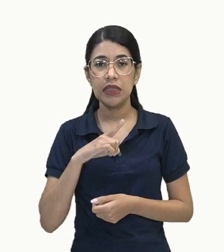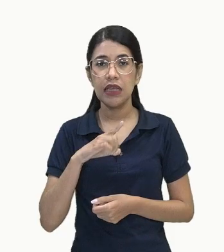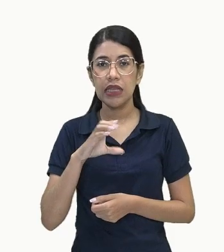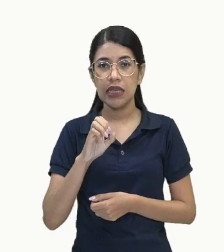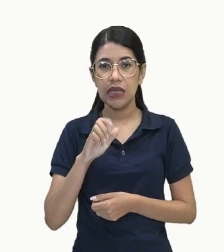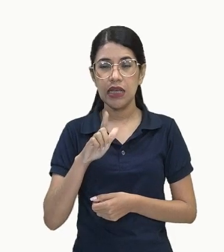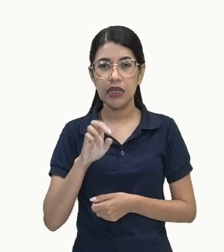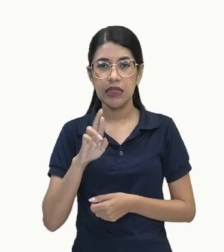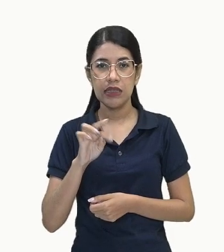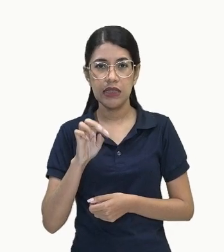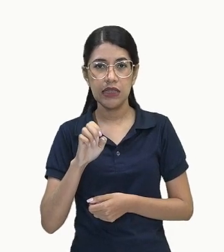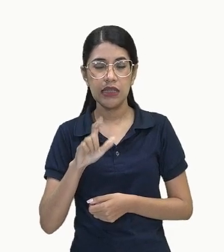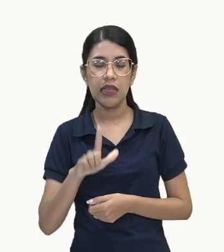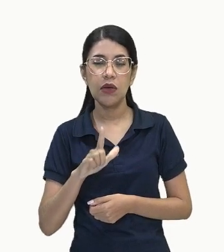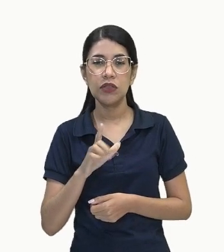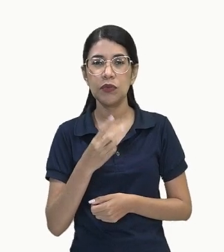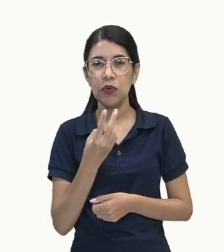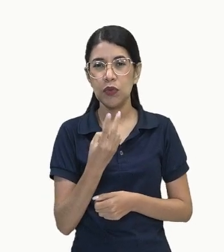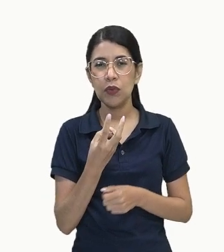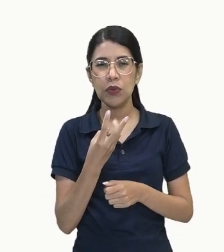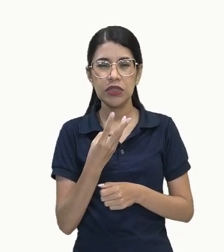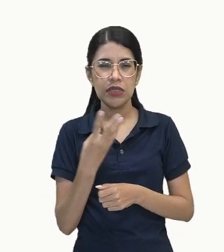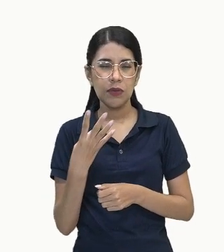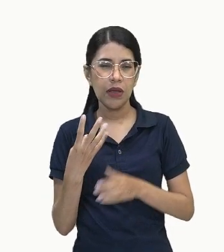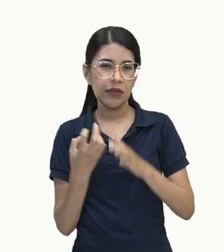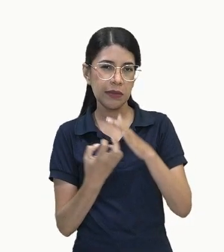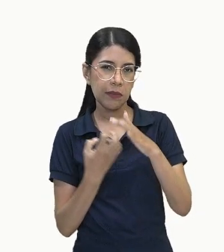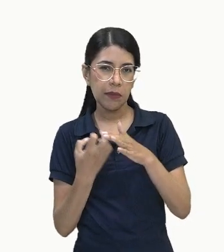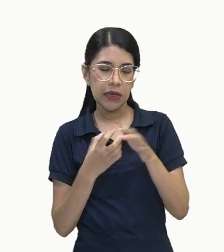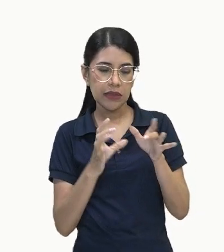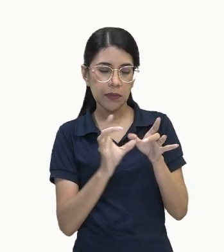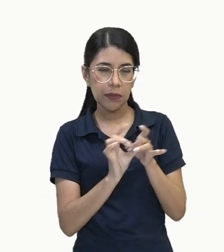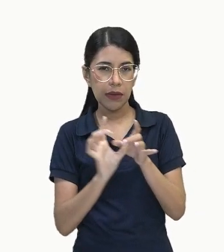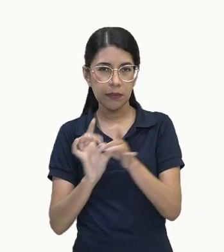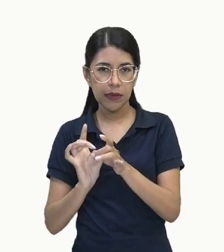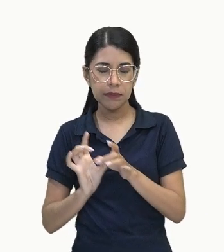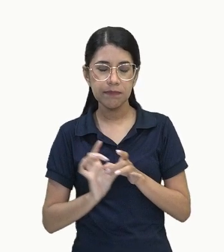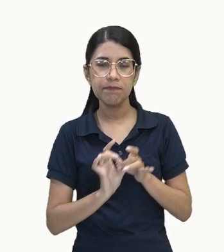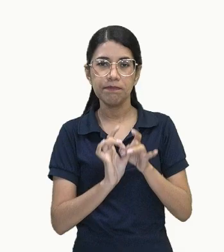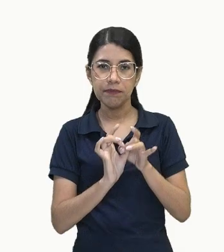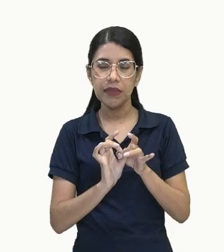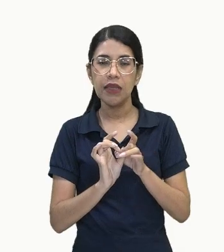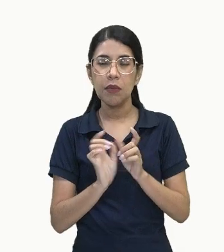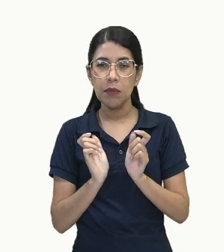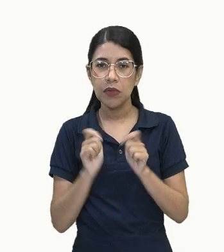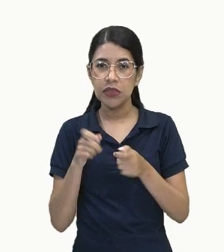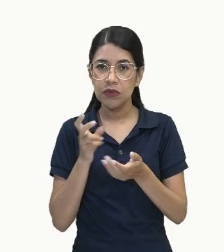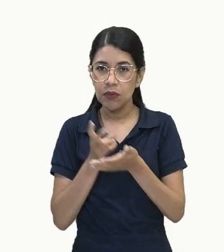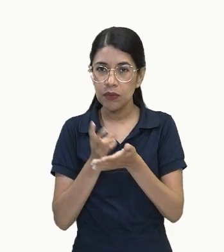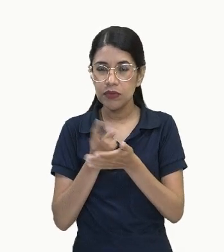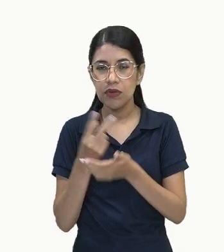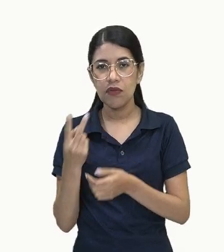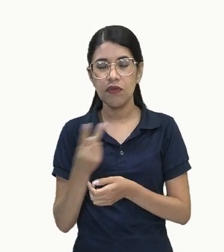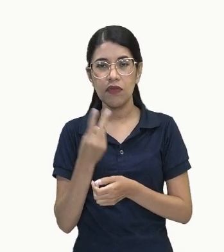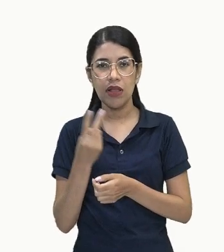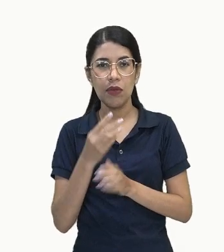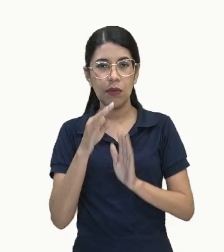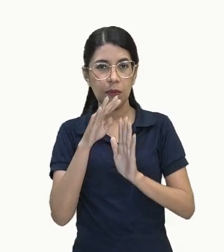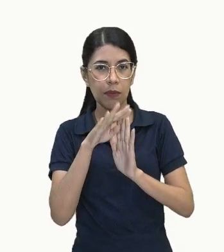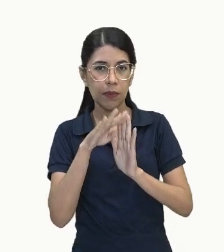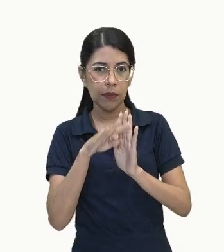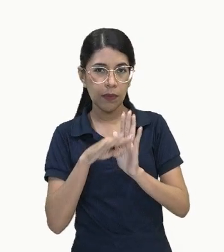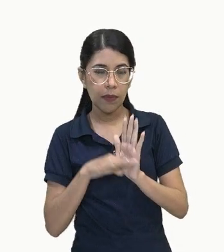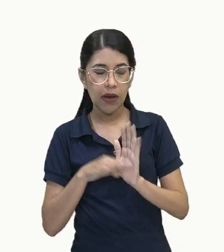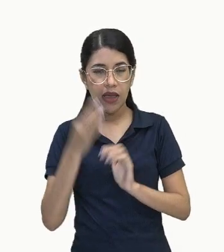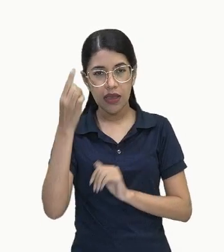que várias empresas, ou duas ou mais empresas, se associem justamente para manter o preço ali tabelado, para evitar